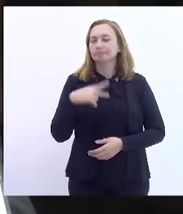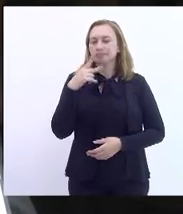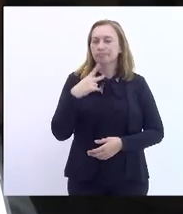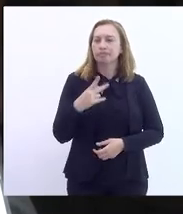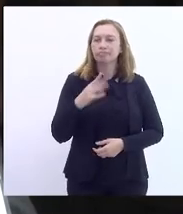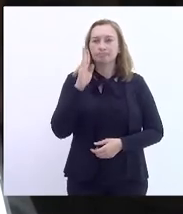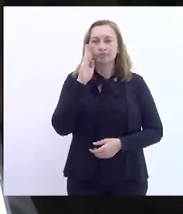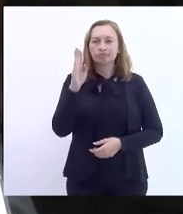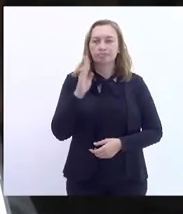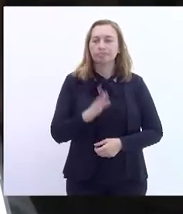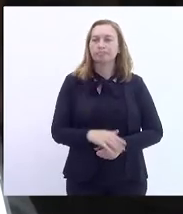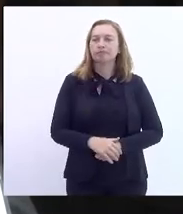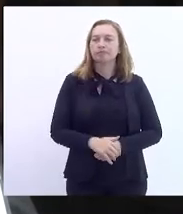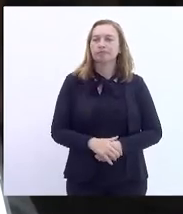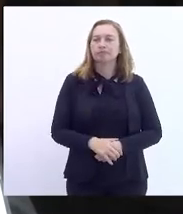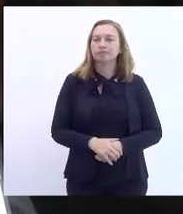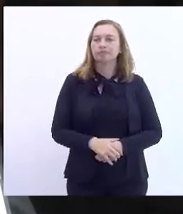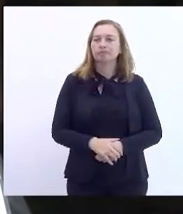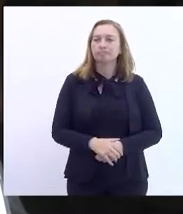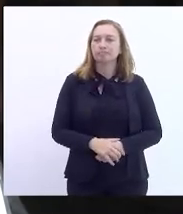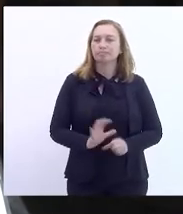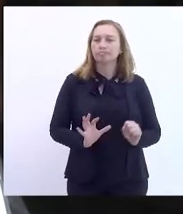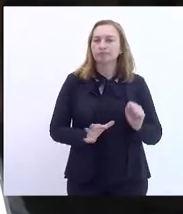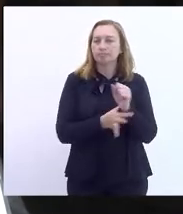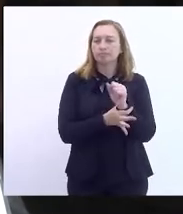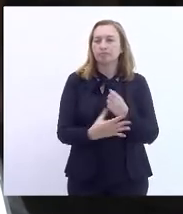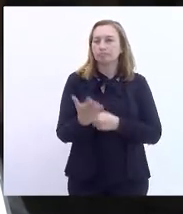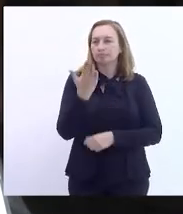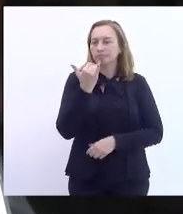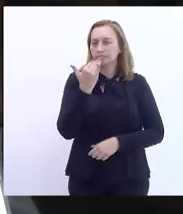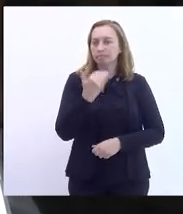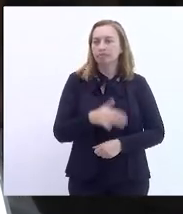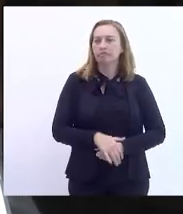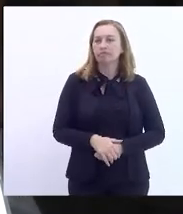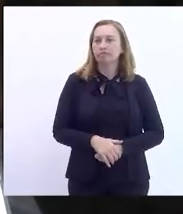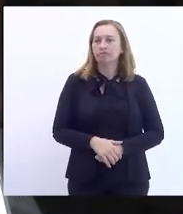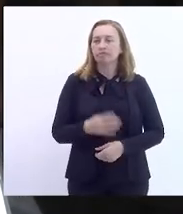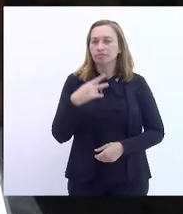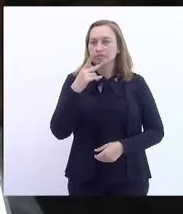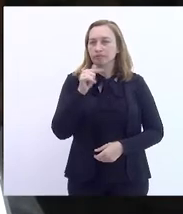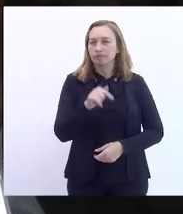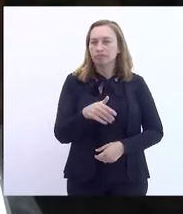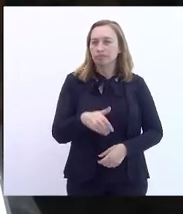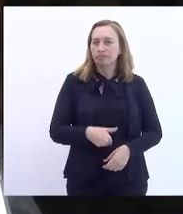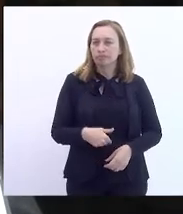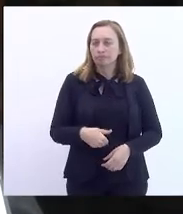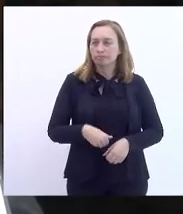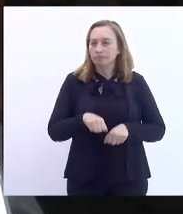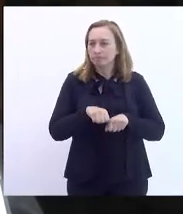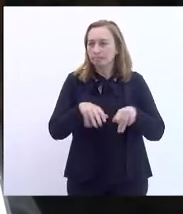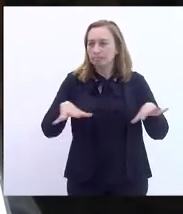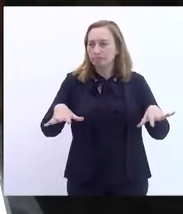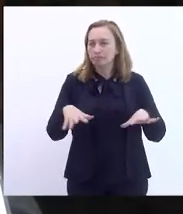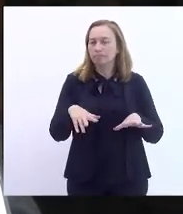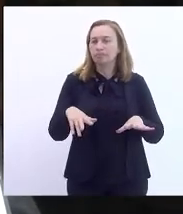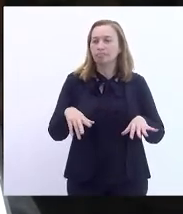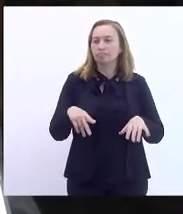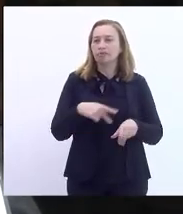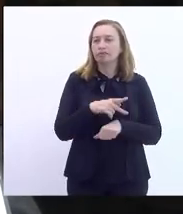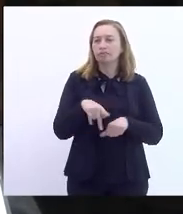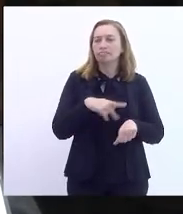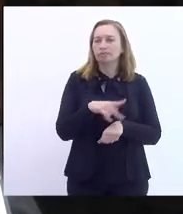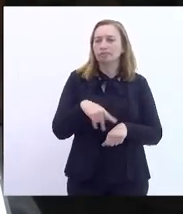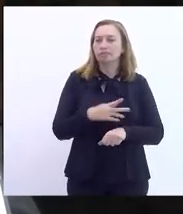foi colocado como prioritário é a questão da segurança alimentar é que foi colocado aqui a fome se alastrando nosso país